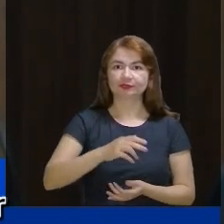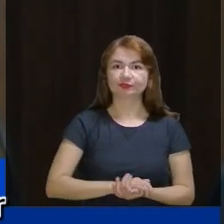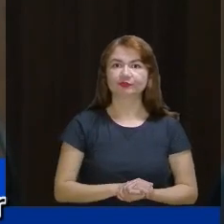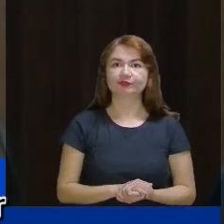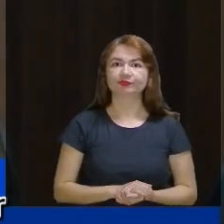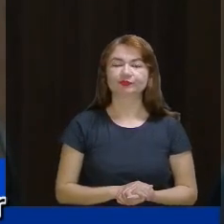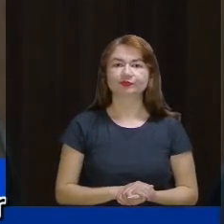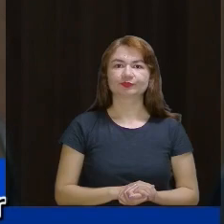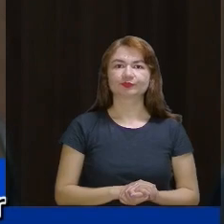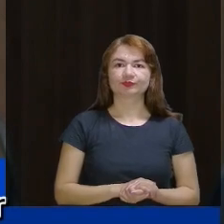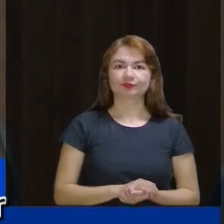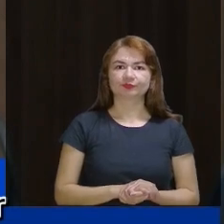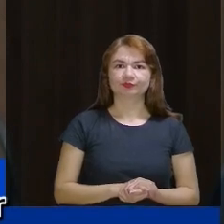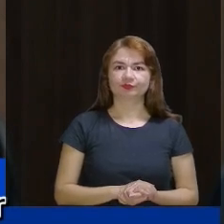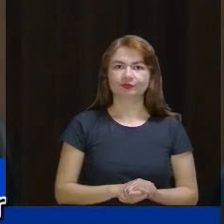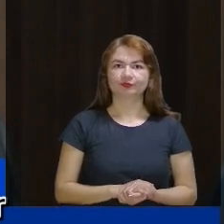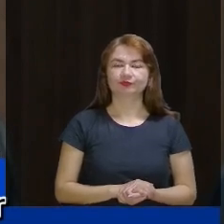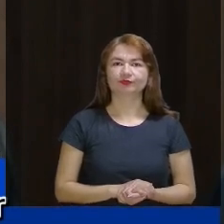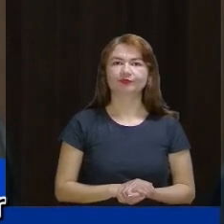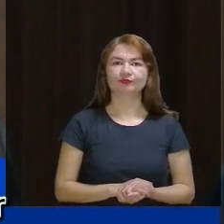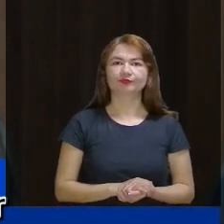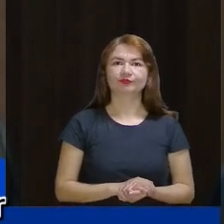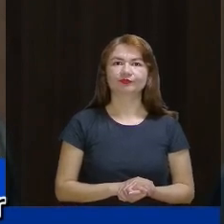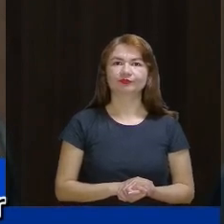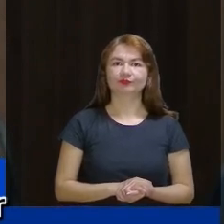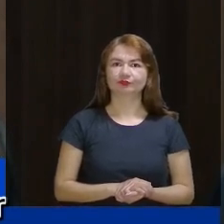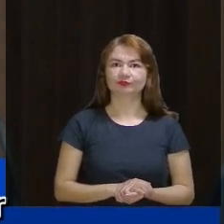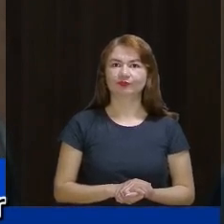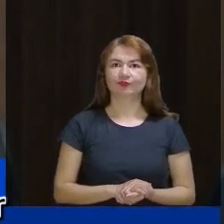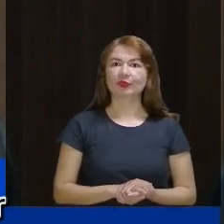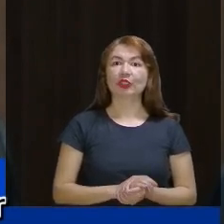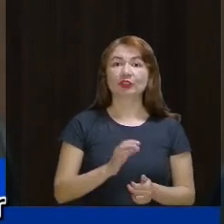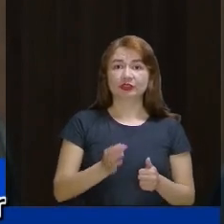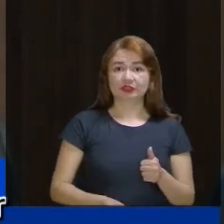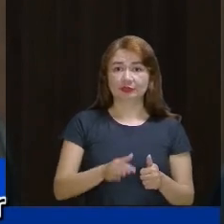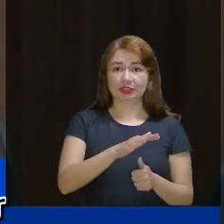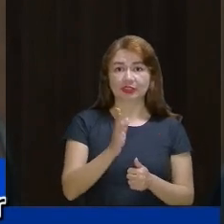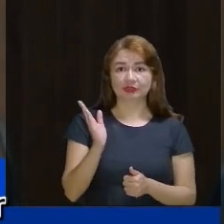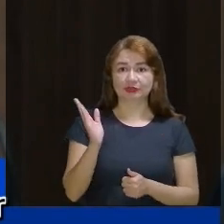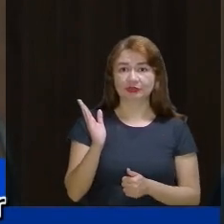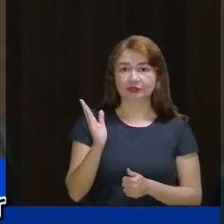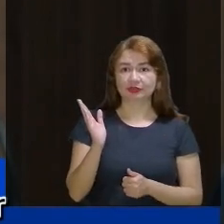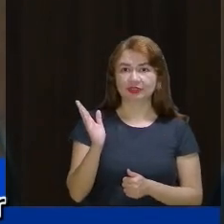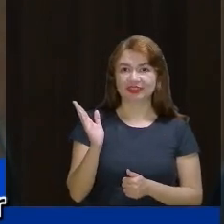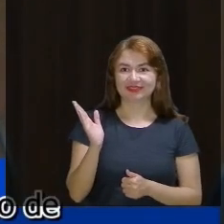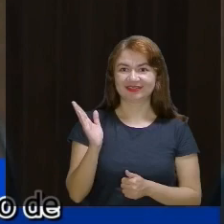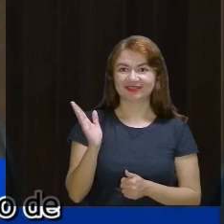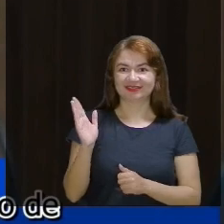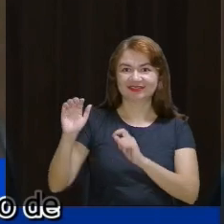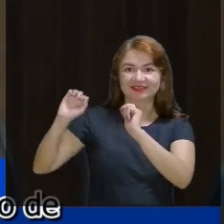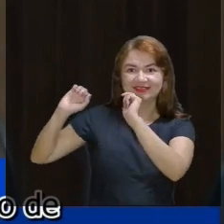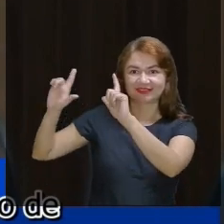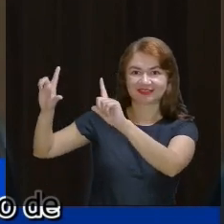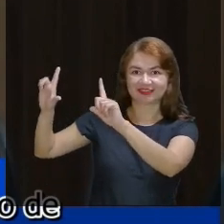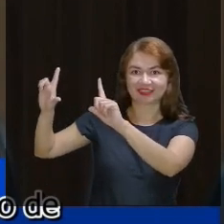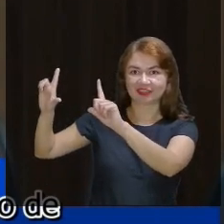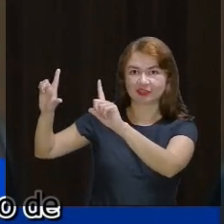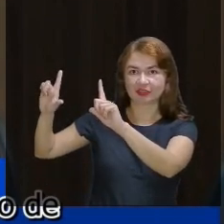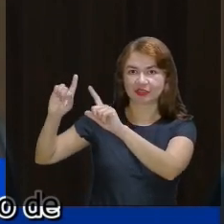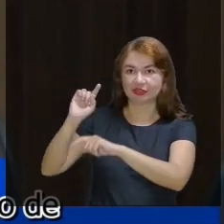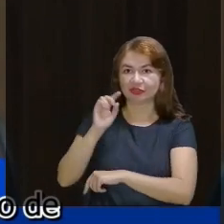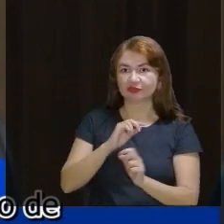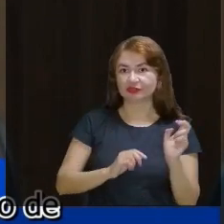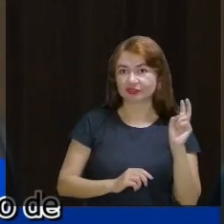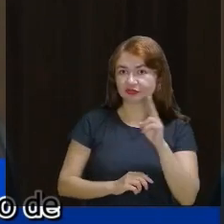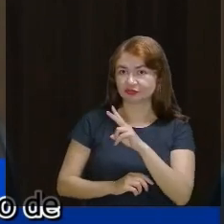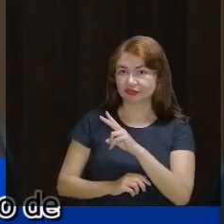através desse convênio que o desembargador Torque, que está aparecendo no telão, que vocês estão vendo, ele possibilitou com